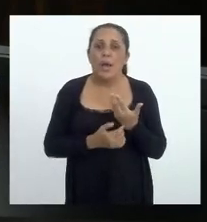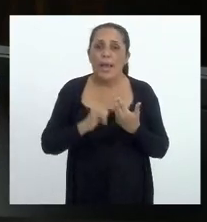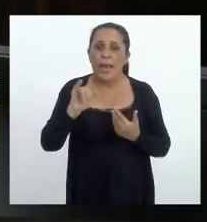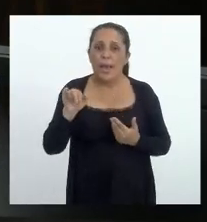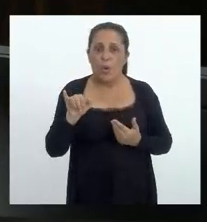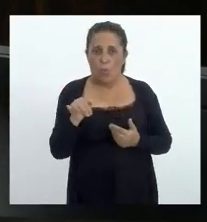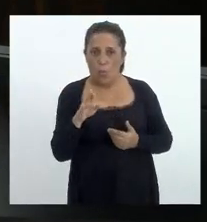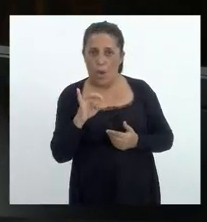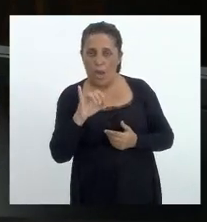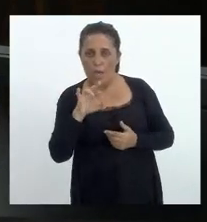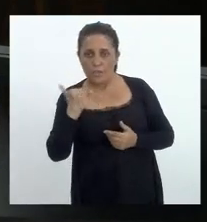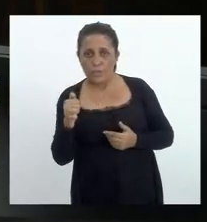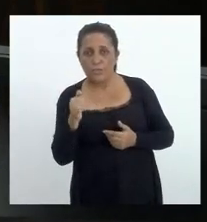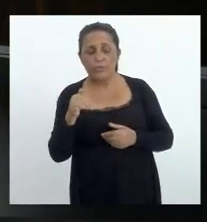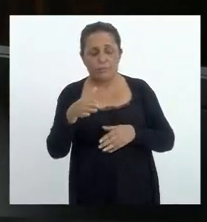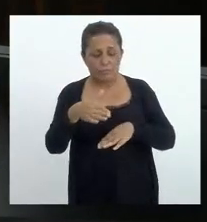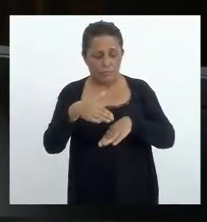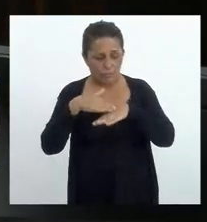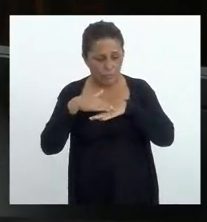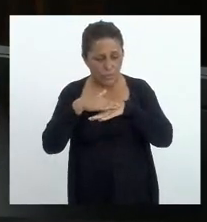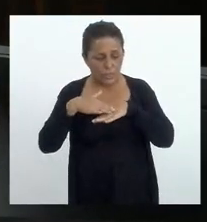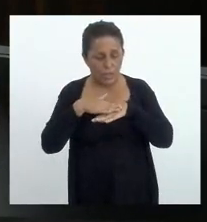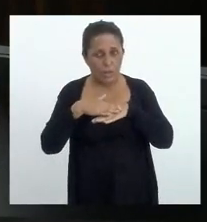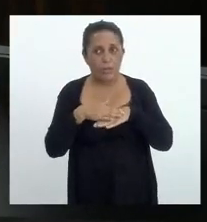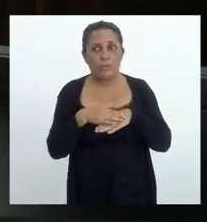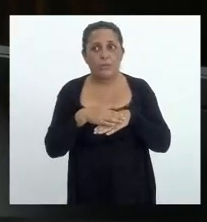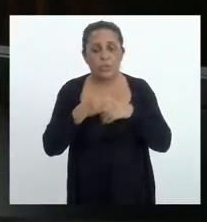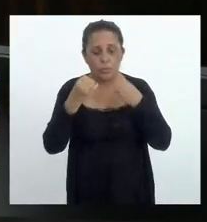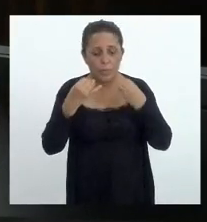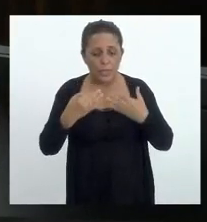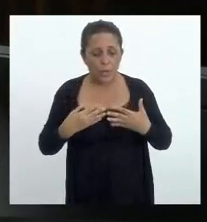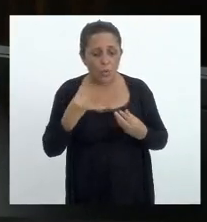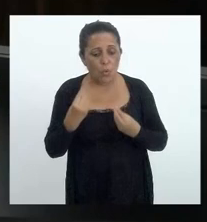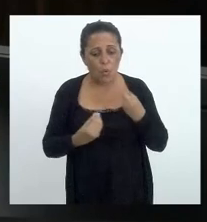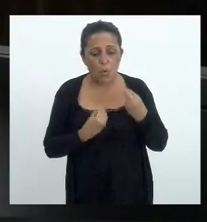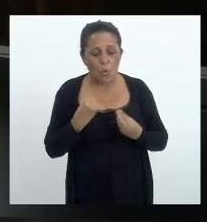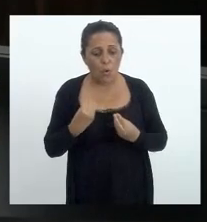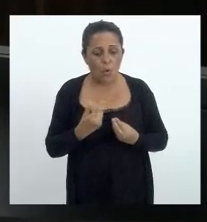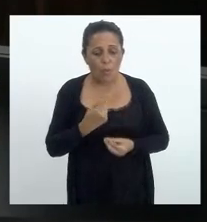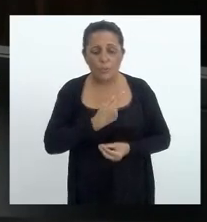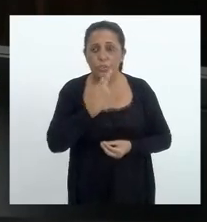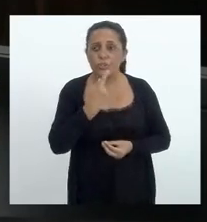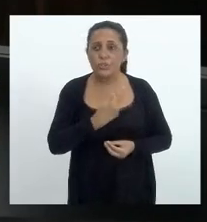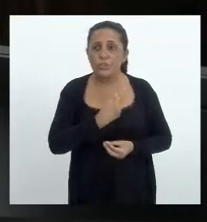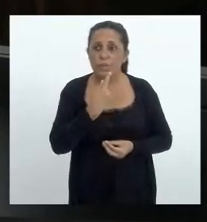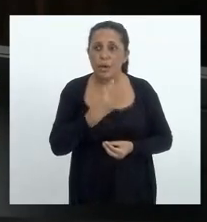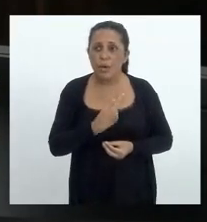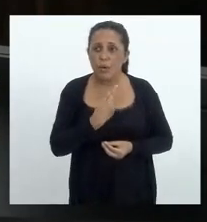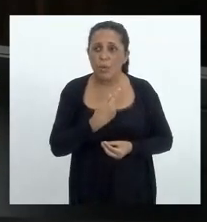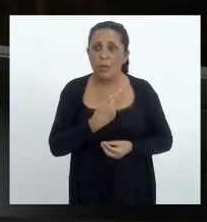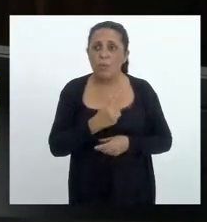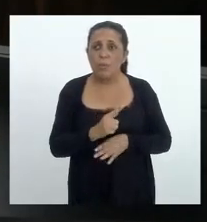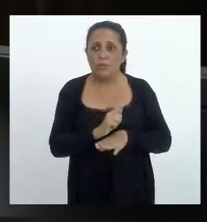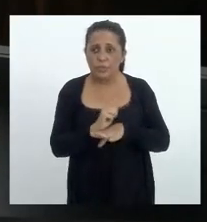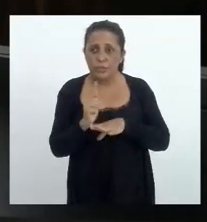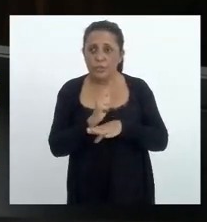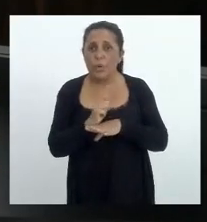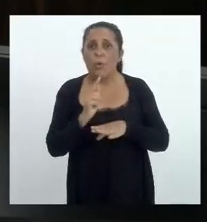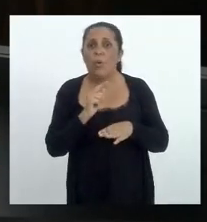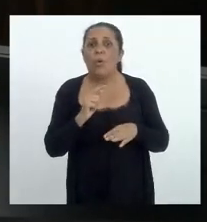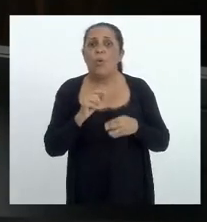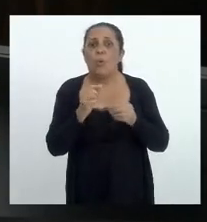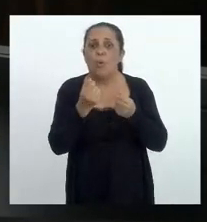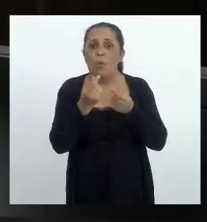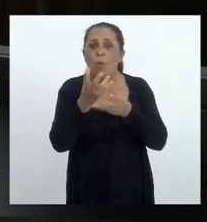conosco e nós explicamos como nós estávamos fazendo a gestão orçamentária no intuito de manter salário. Nós